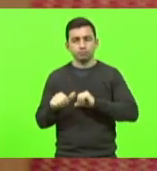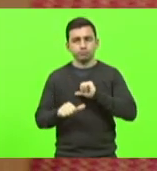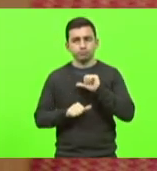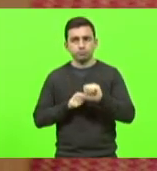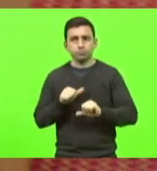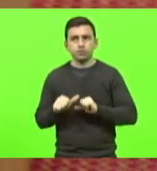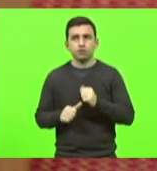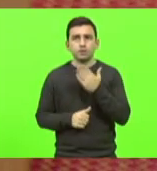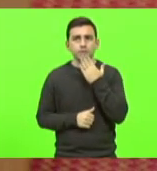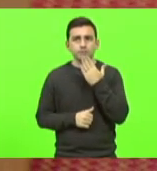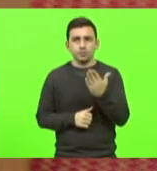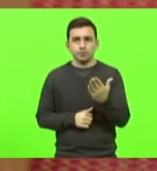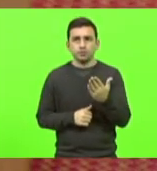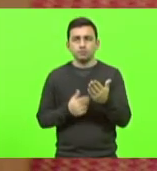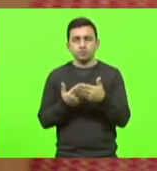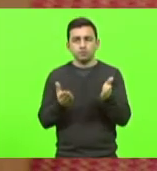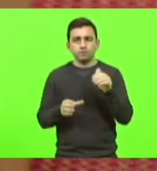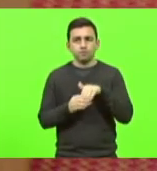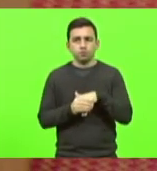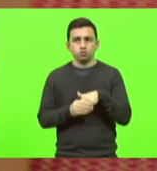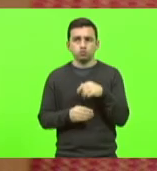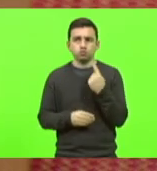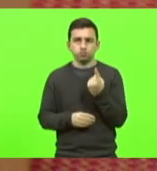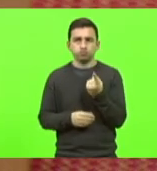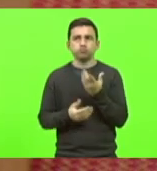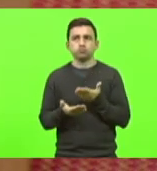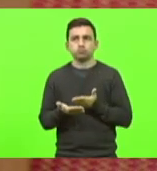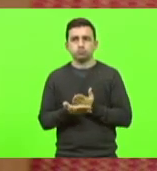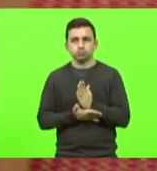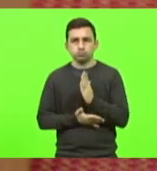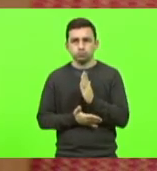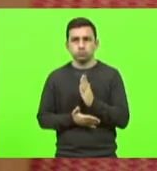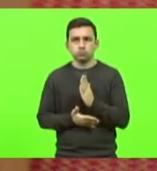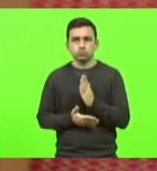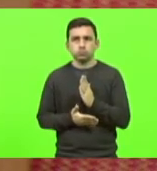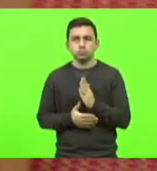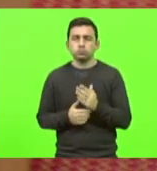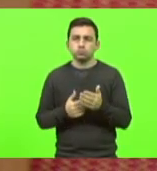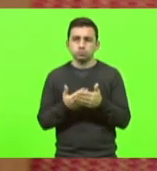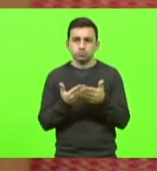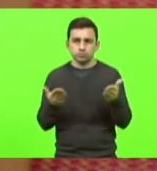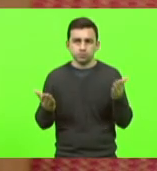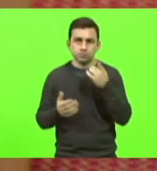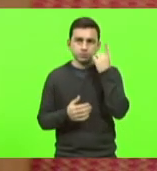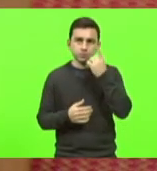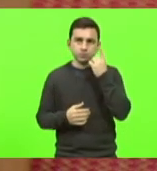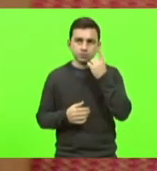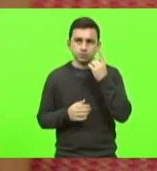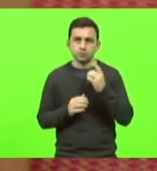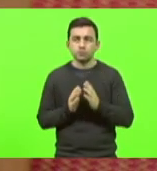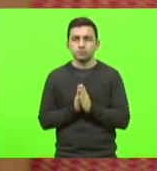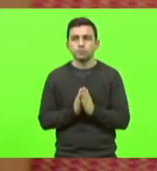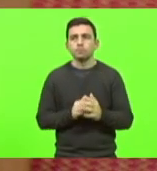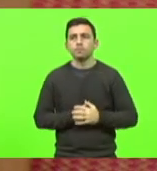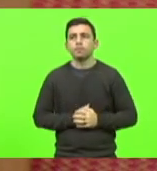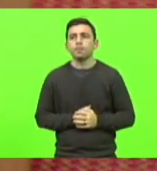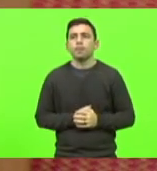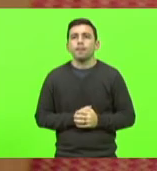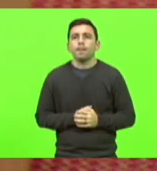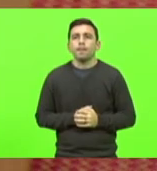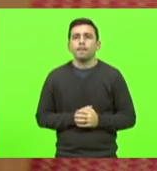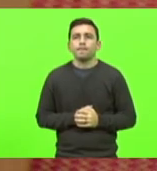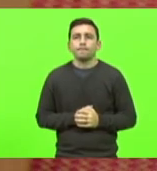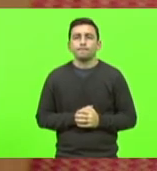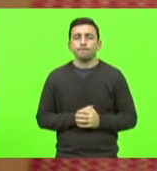peço voto uma e aprovação de os senhores deputados senhora deputada é